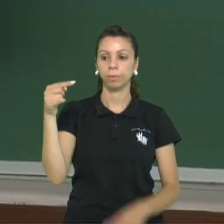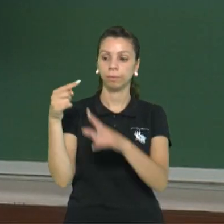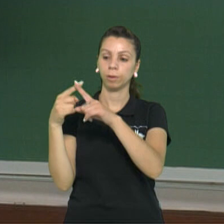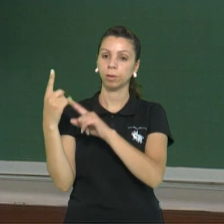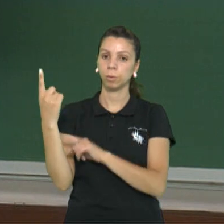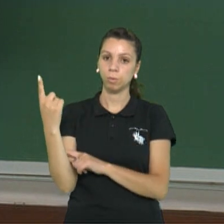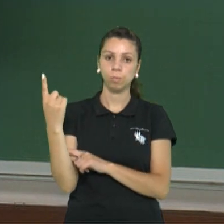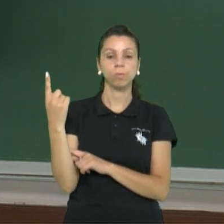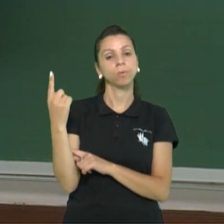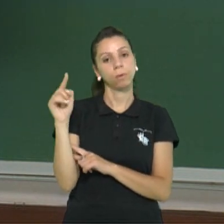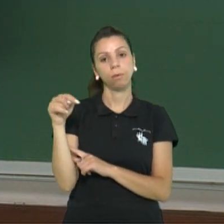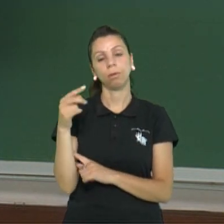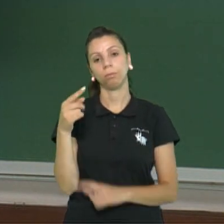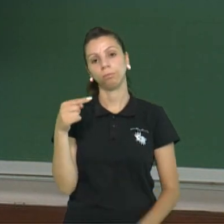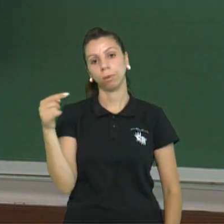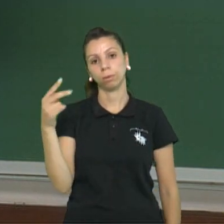2.